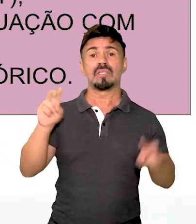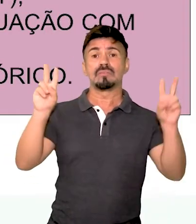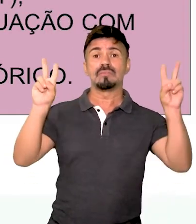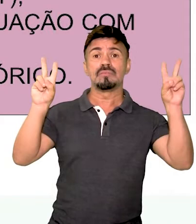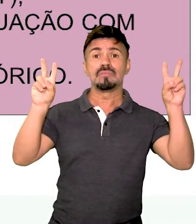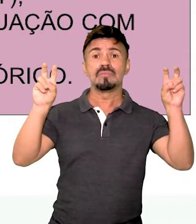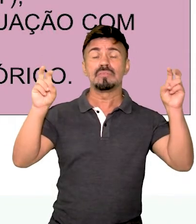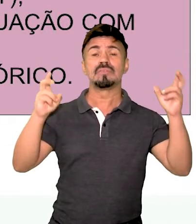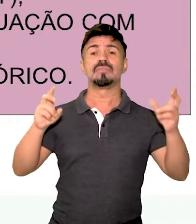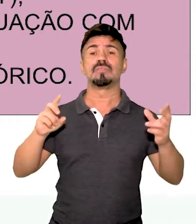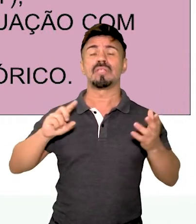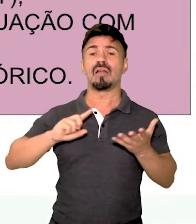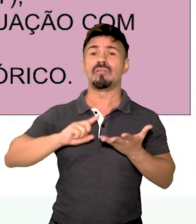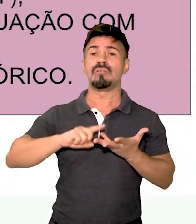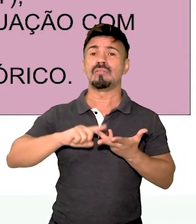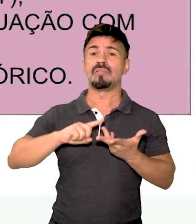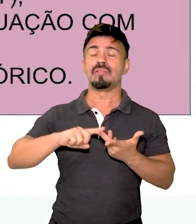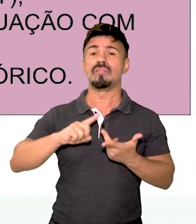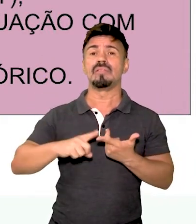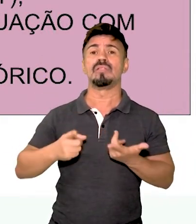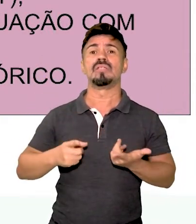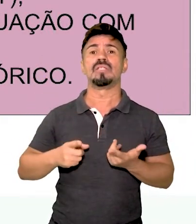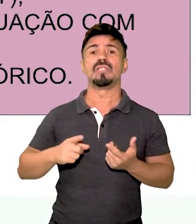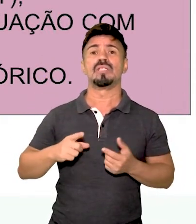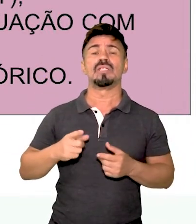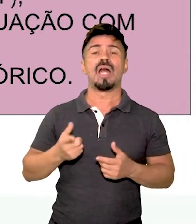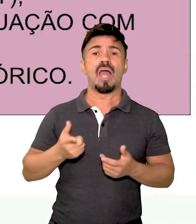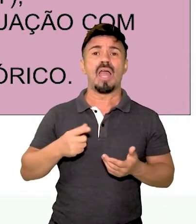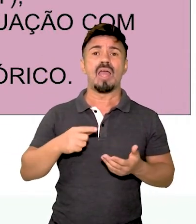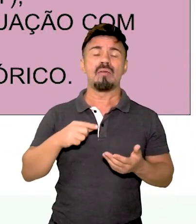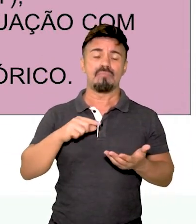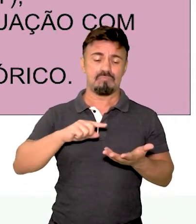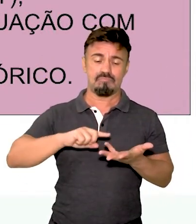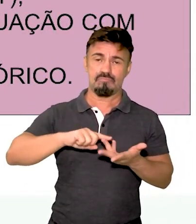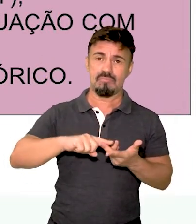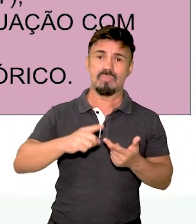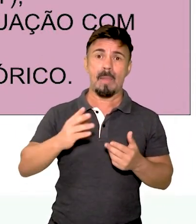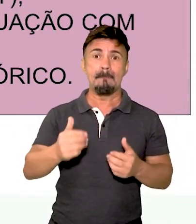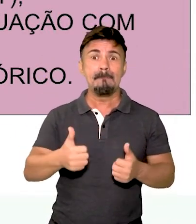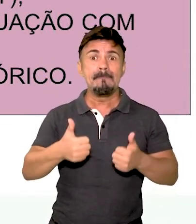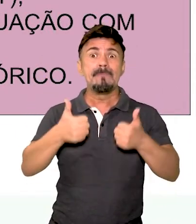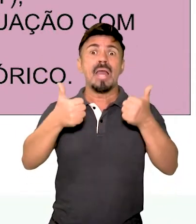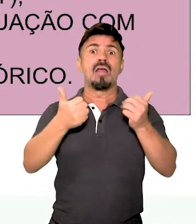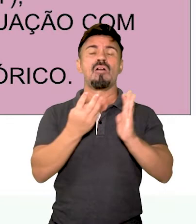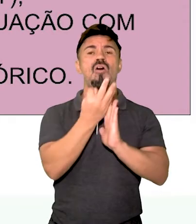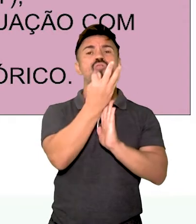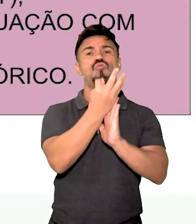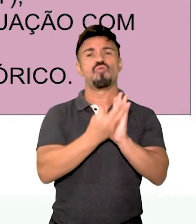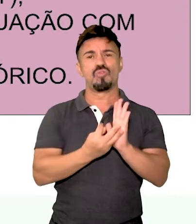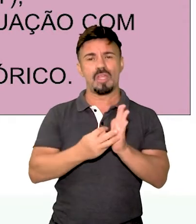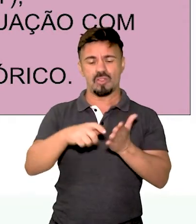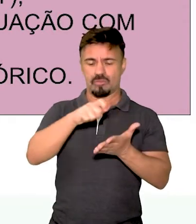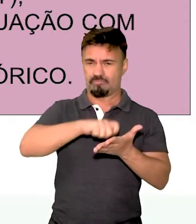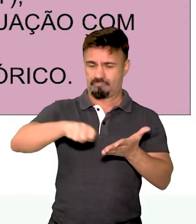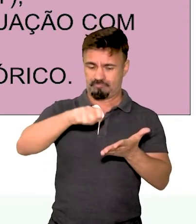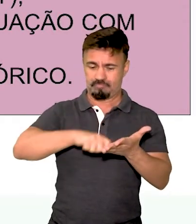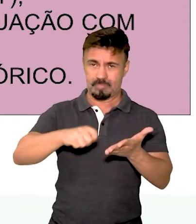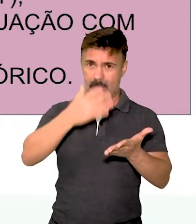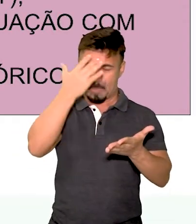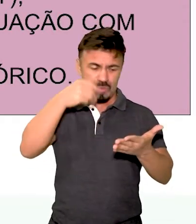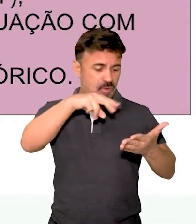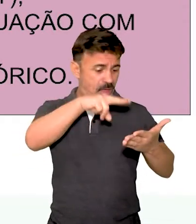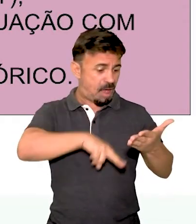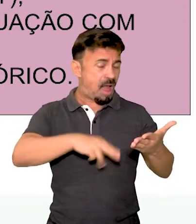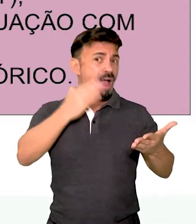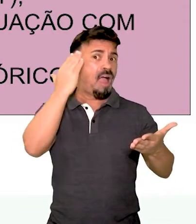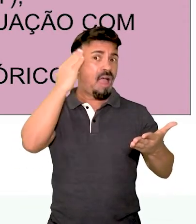reticência. São sinais de pontuação que vai melhorar o texto na escrita para quem estiver lendo.